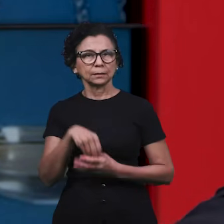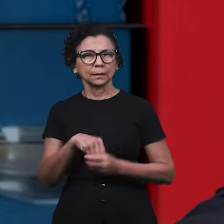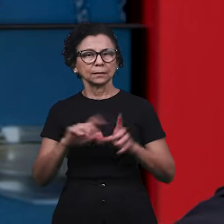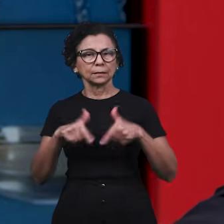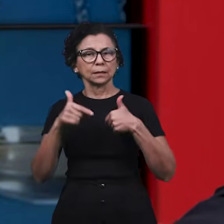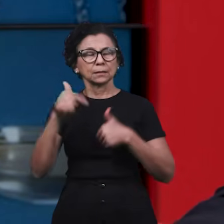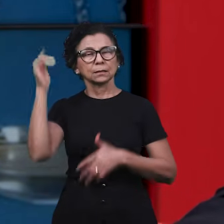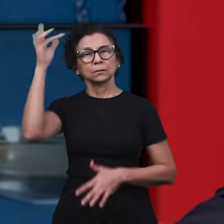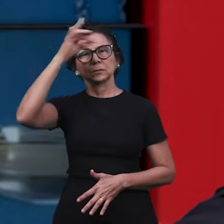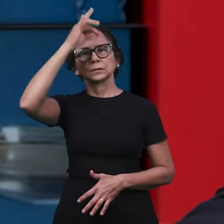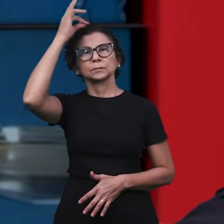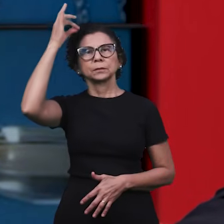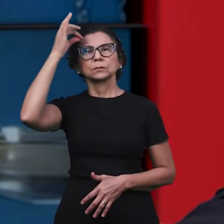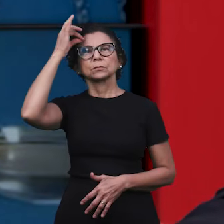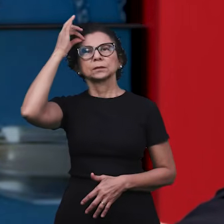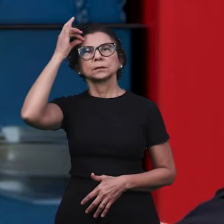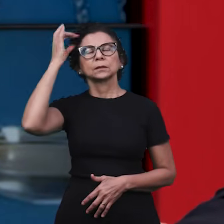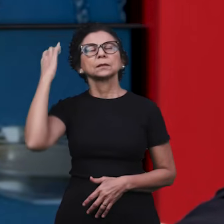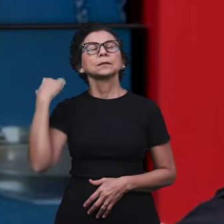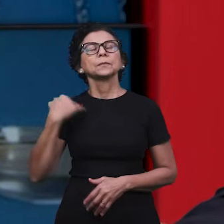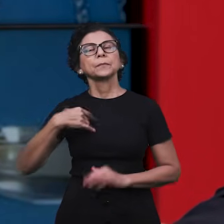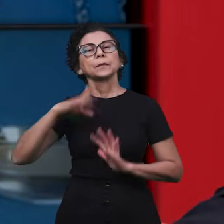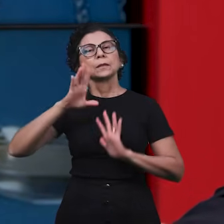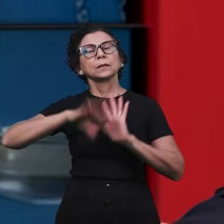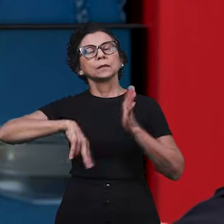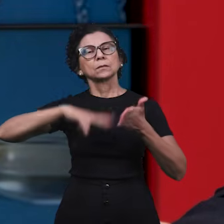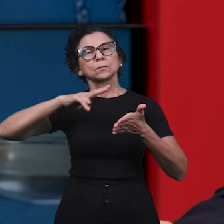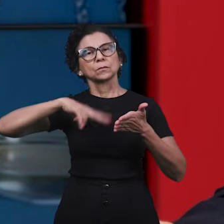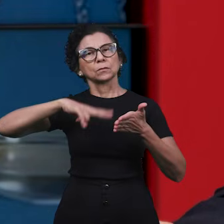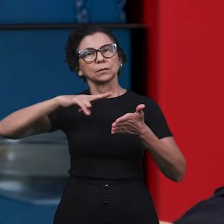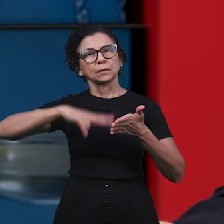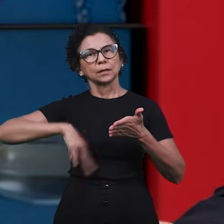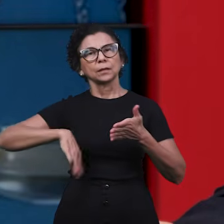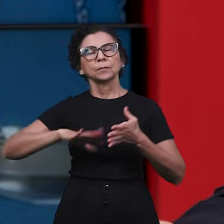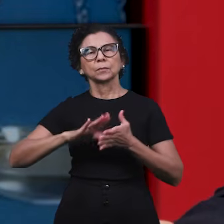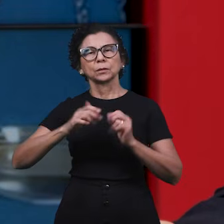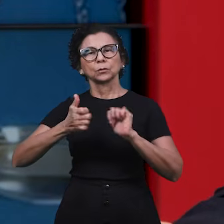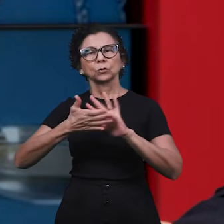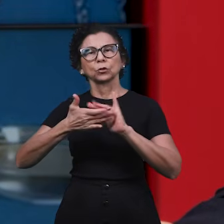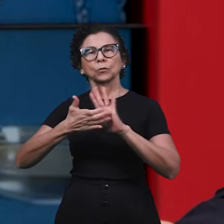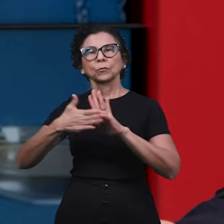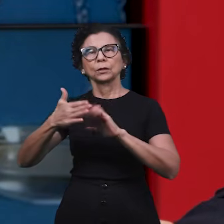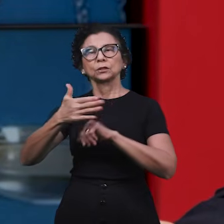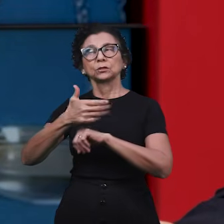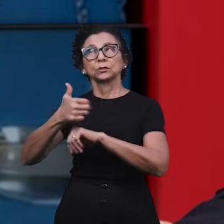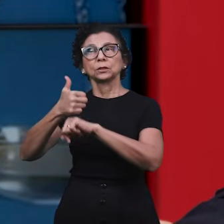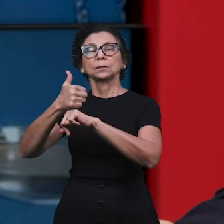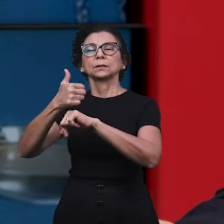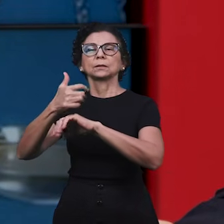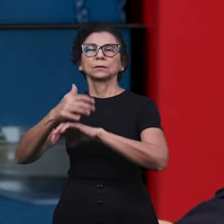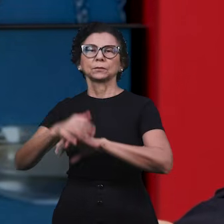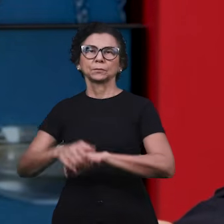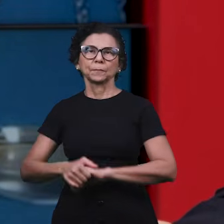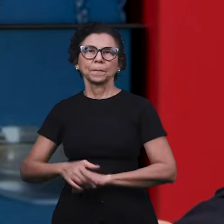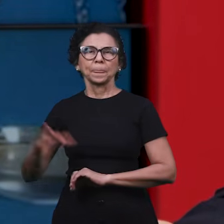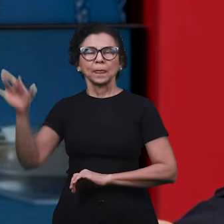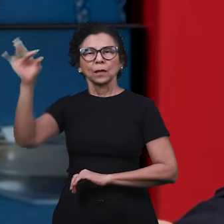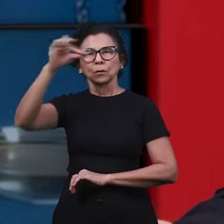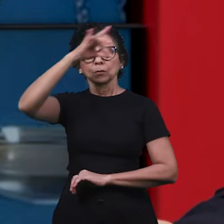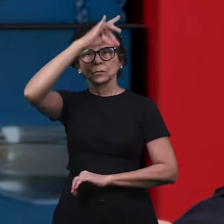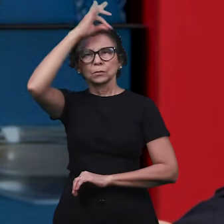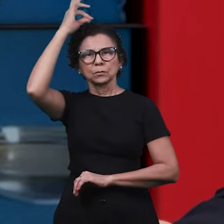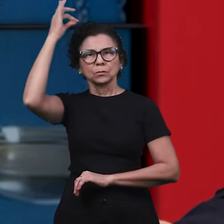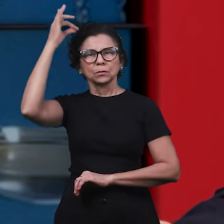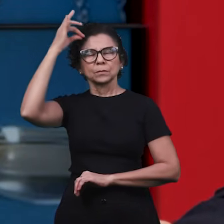Porque nós, lembrando o texto que nós lemos no início, decoroso é o louvor. O Espírito Santo, ele está nesse